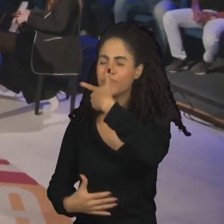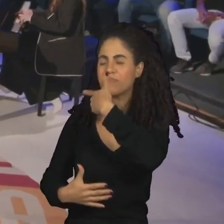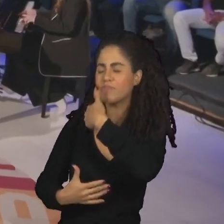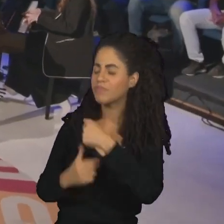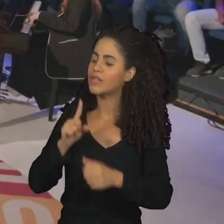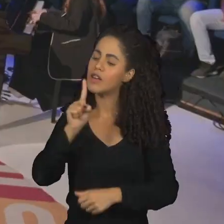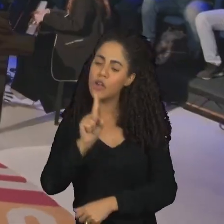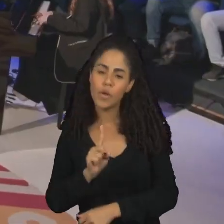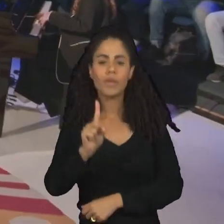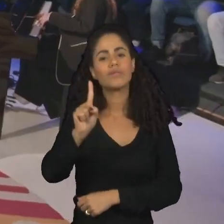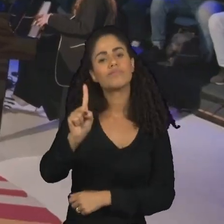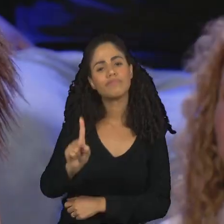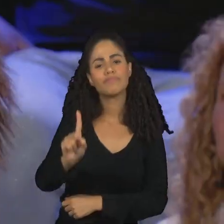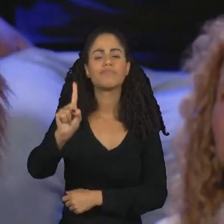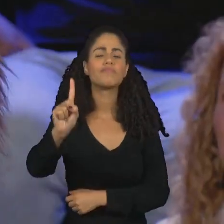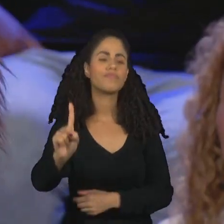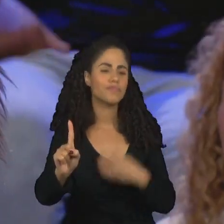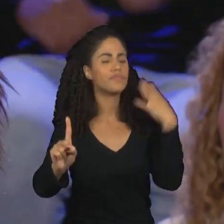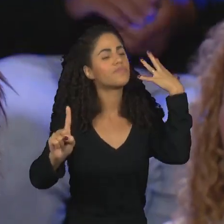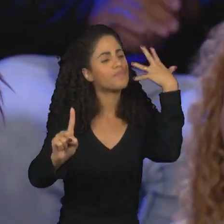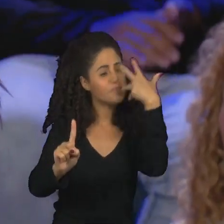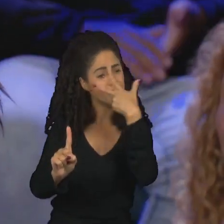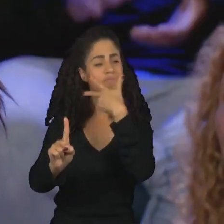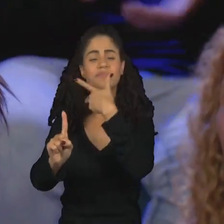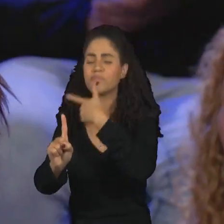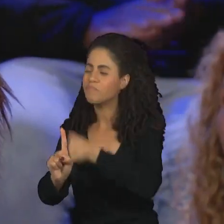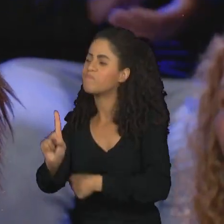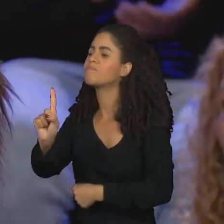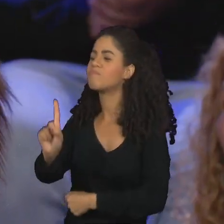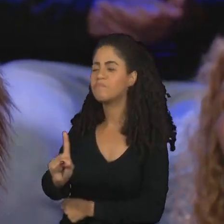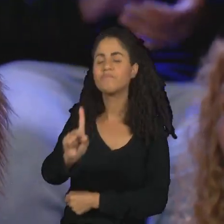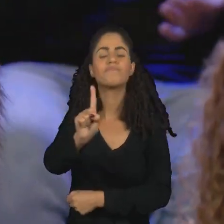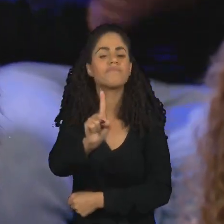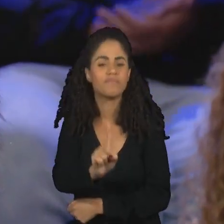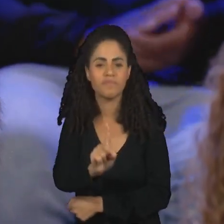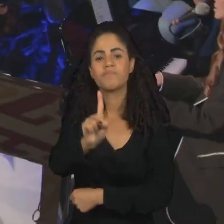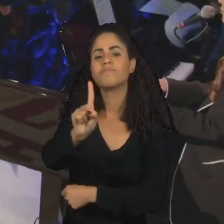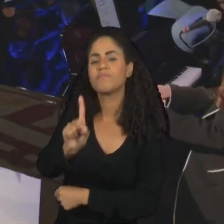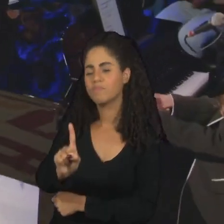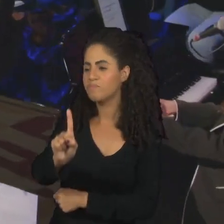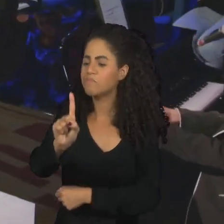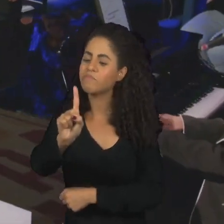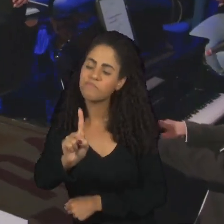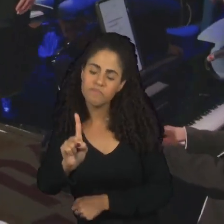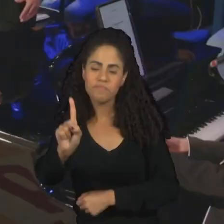incardinales bonitas. Eu vou,